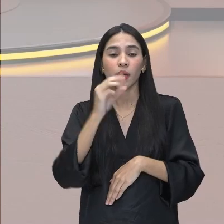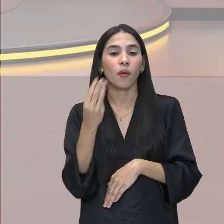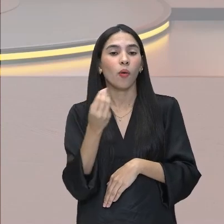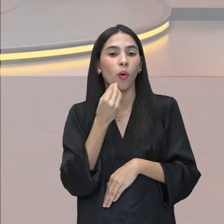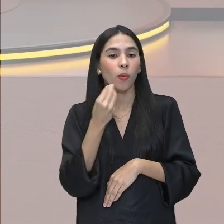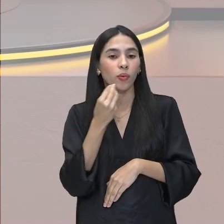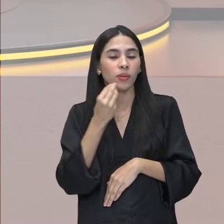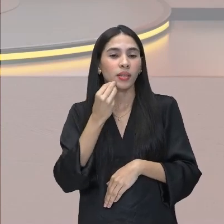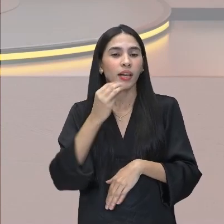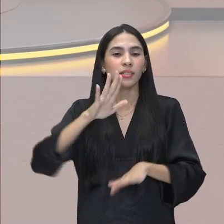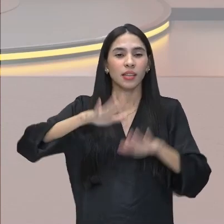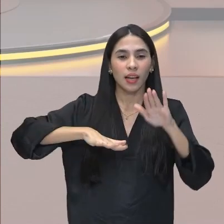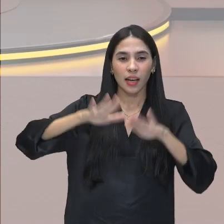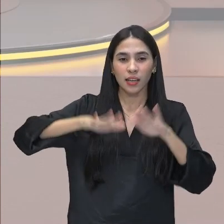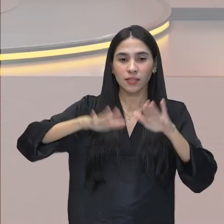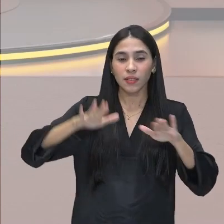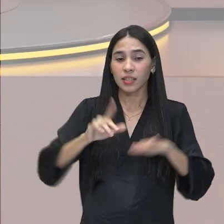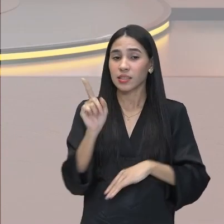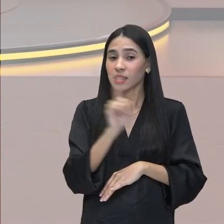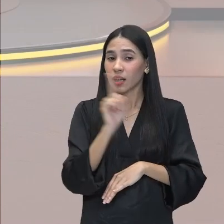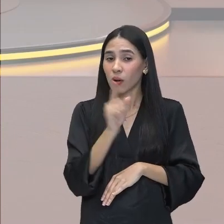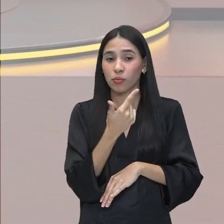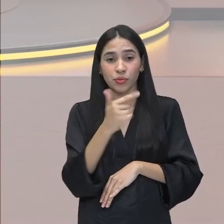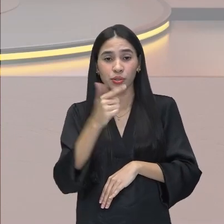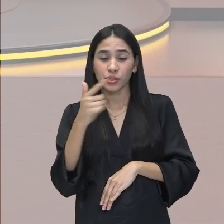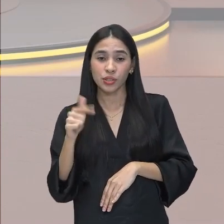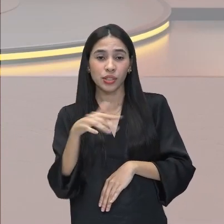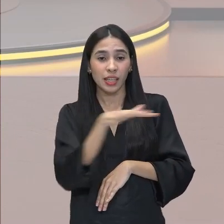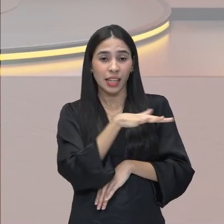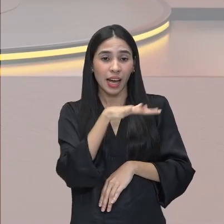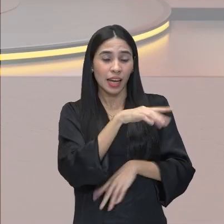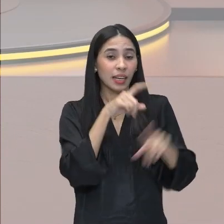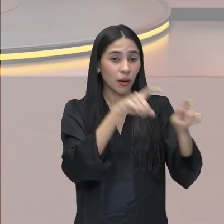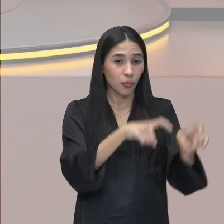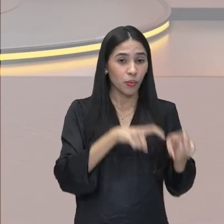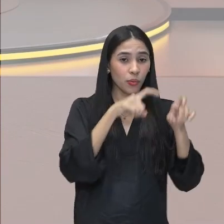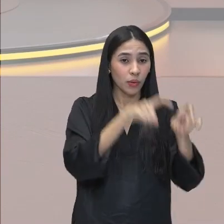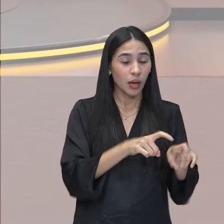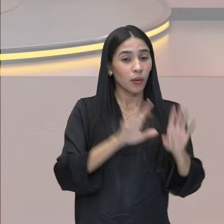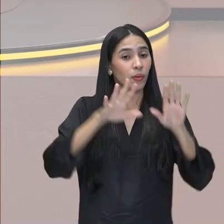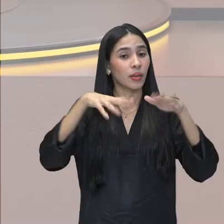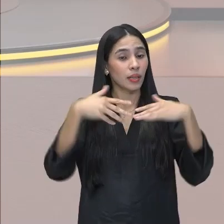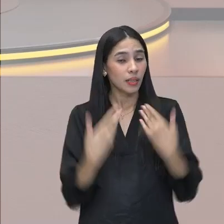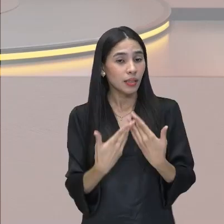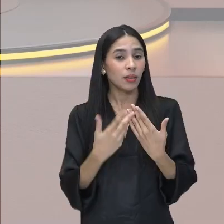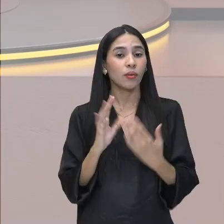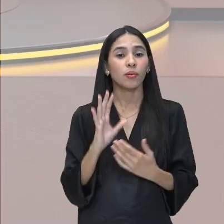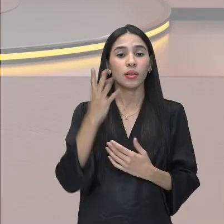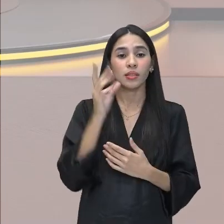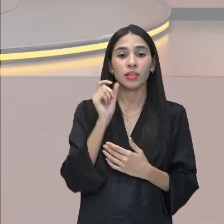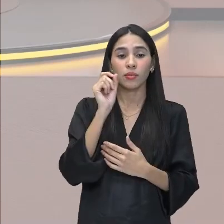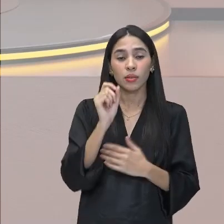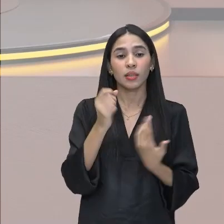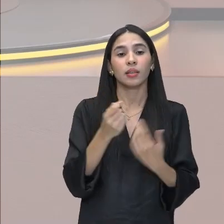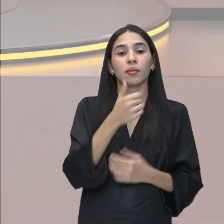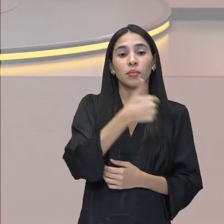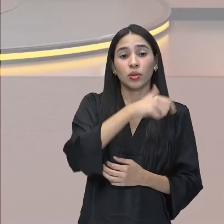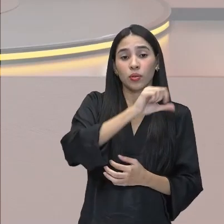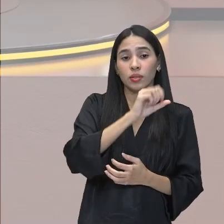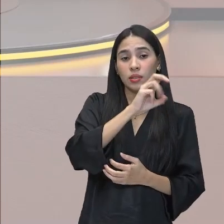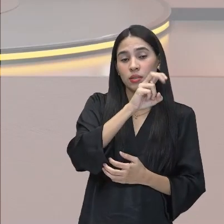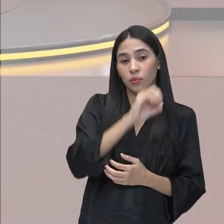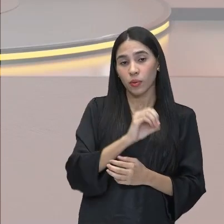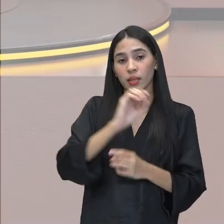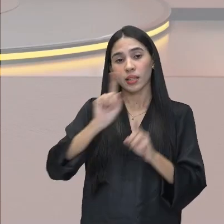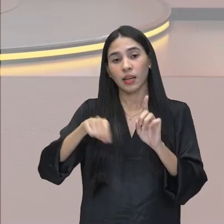oportunidades que muitas vezes não tinha nas áreas rurais, né? Então, com isso, nessa década entre